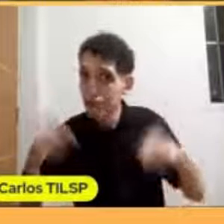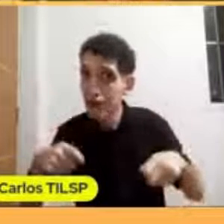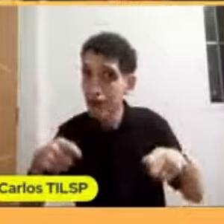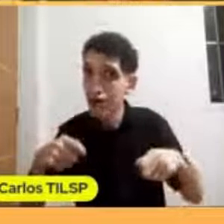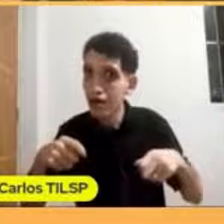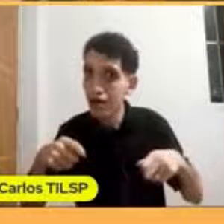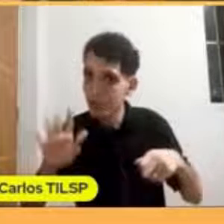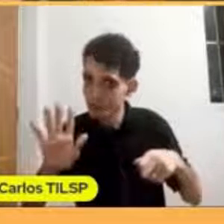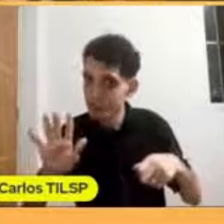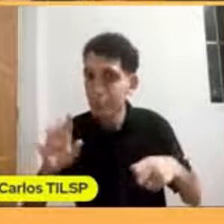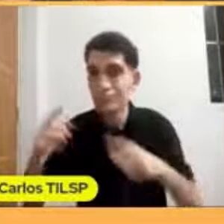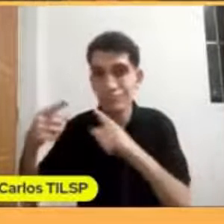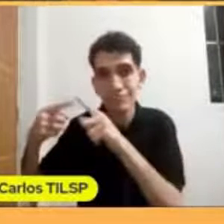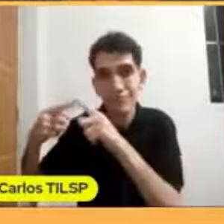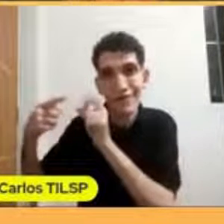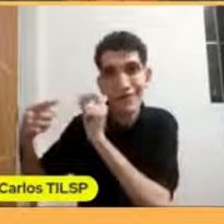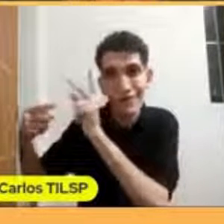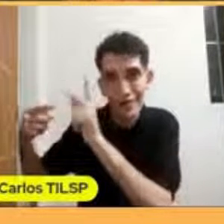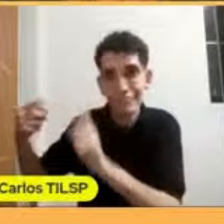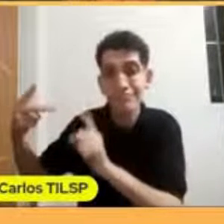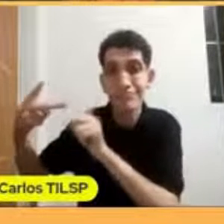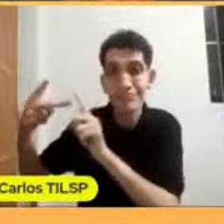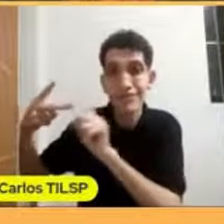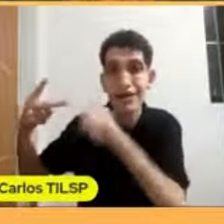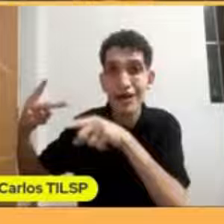Aí tem o operável.